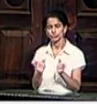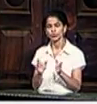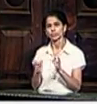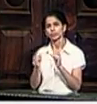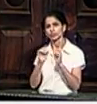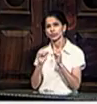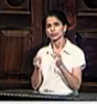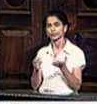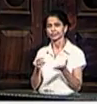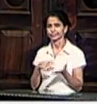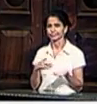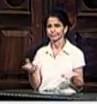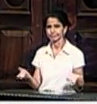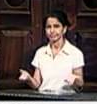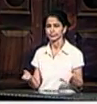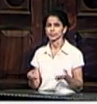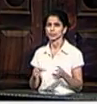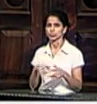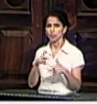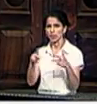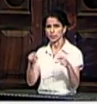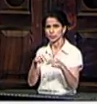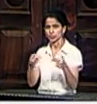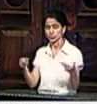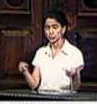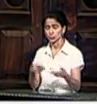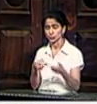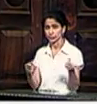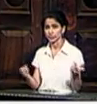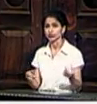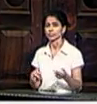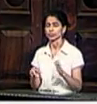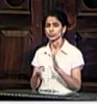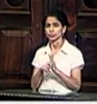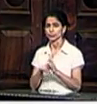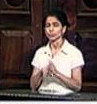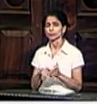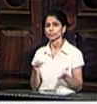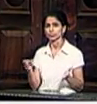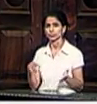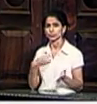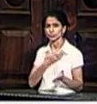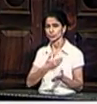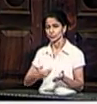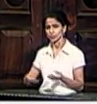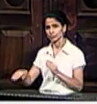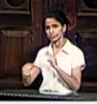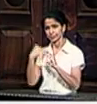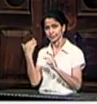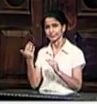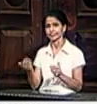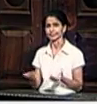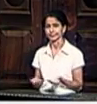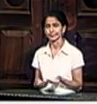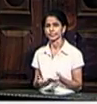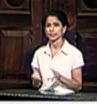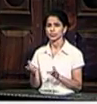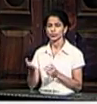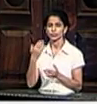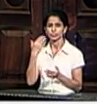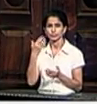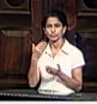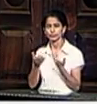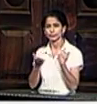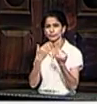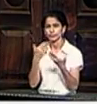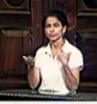o pacote de austeridade. E eu conversava aqui com o deputado Luiz Paulo, com o deputado Luiz Martins,